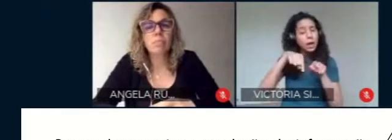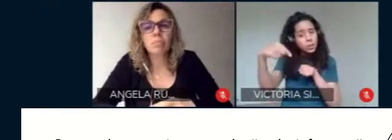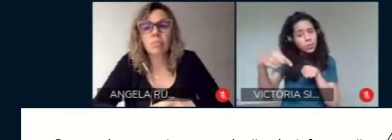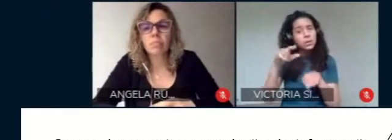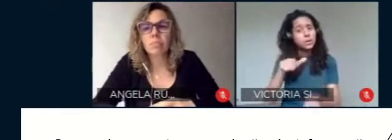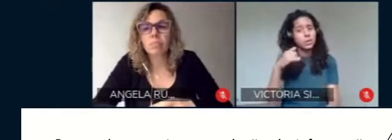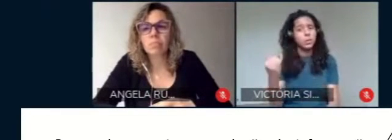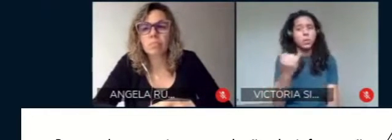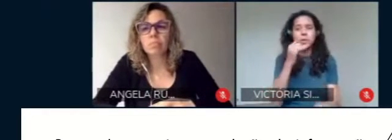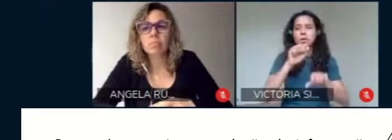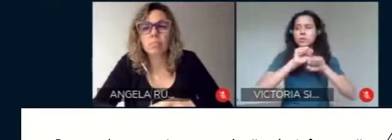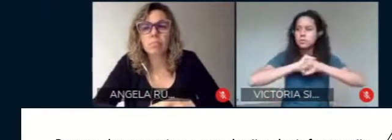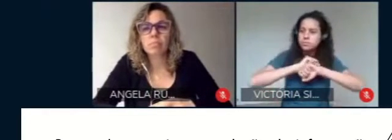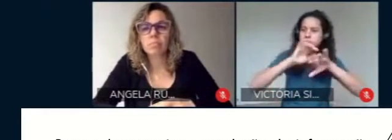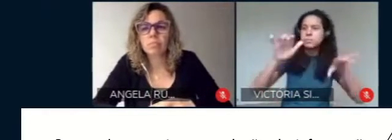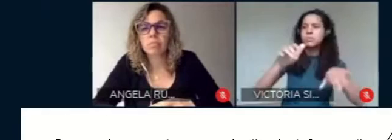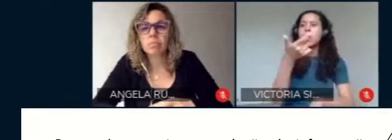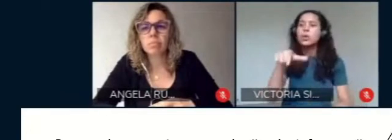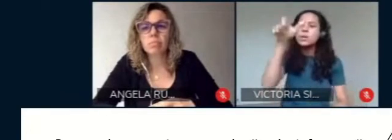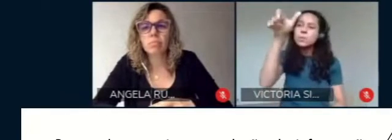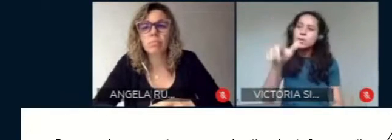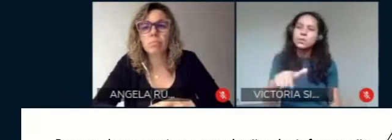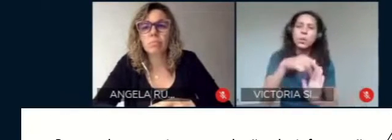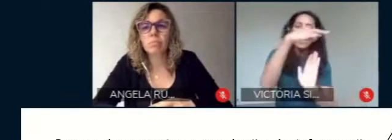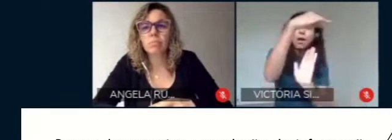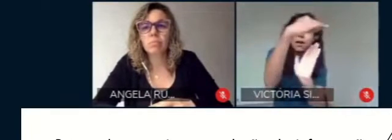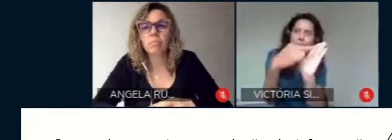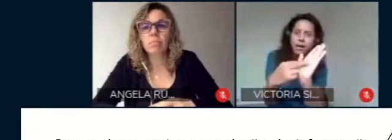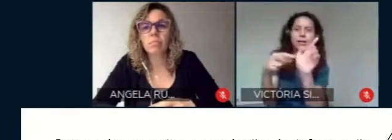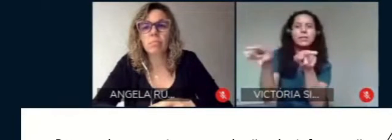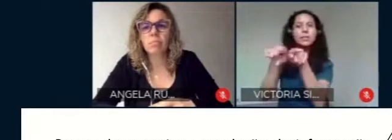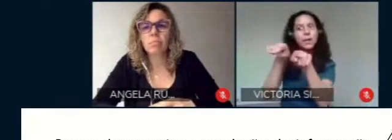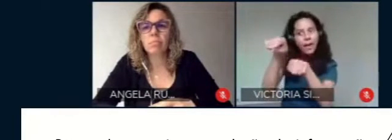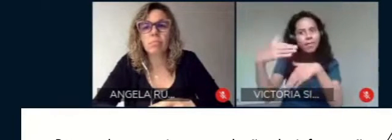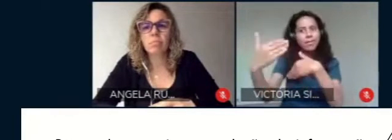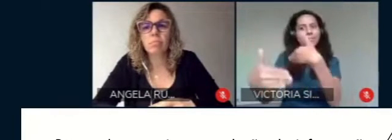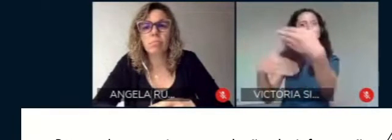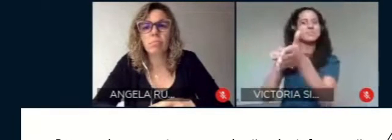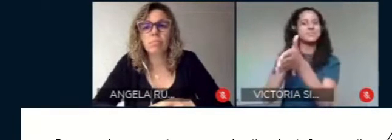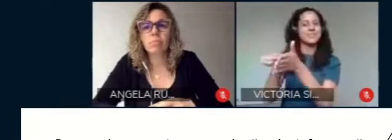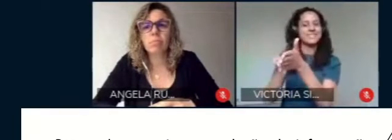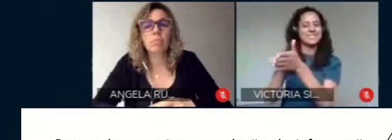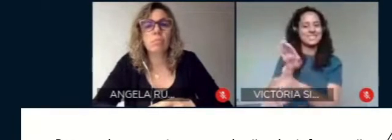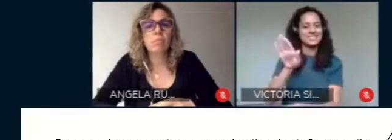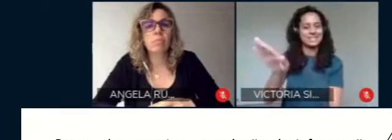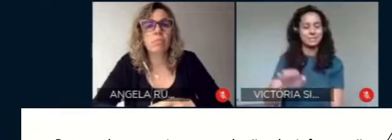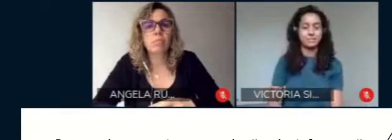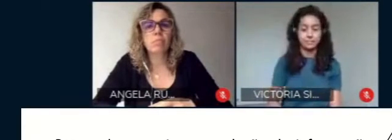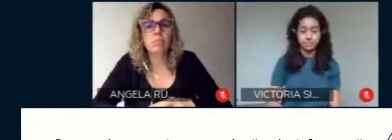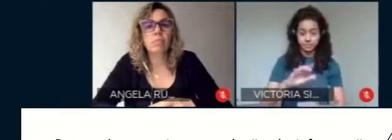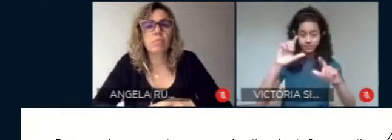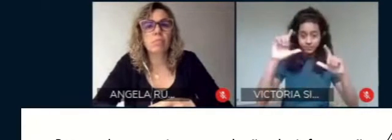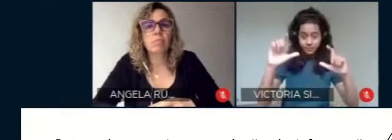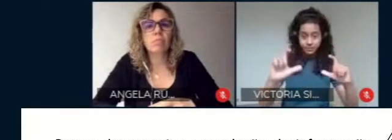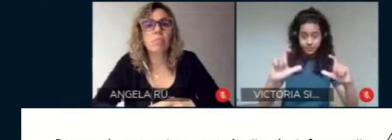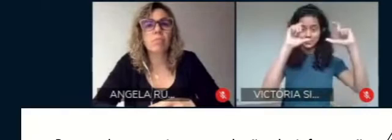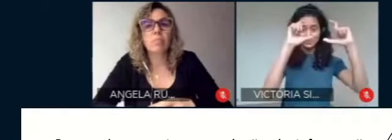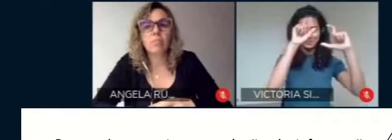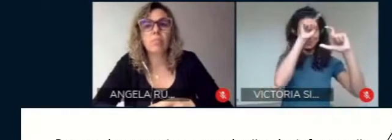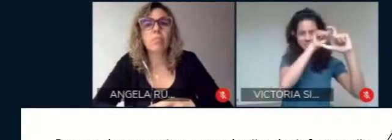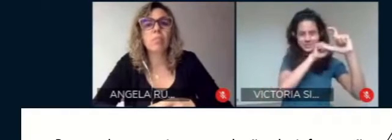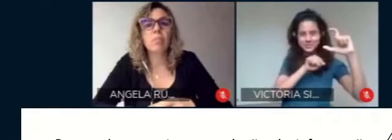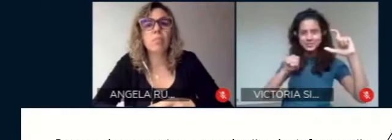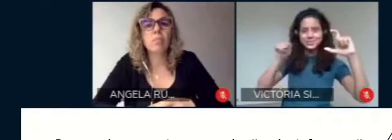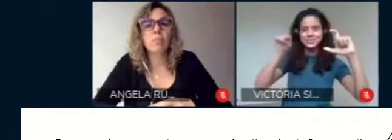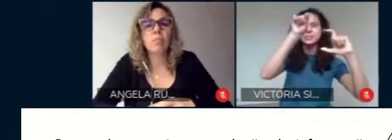também para identificar o problema de pesquisa dela. E tem o oitavo passo, que é o avaliar, que ele permeia todos os